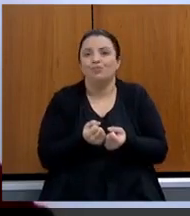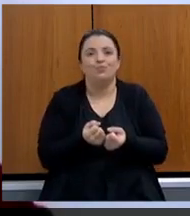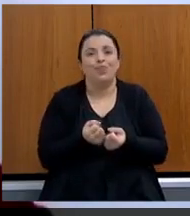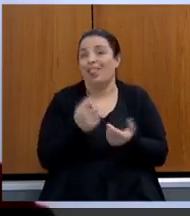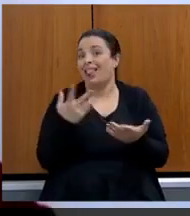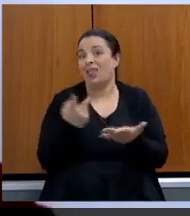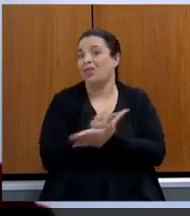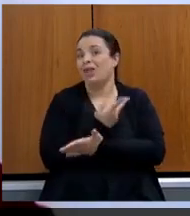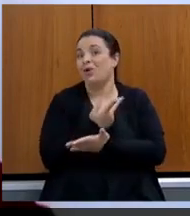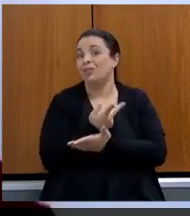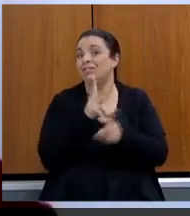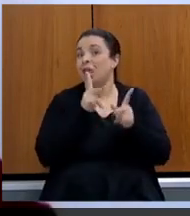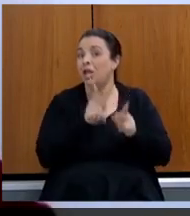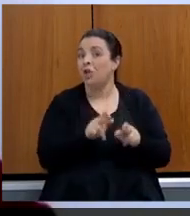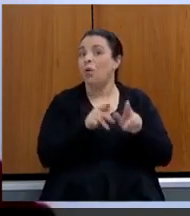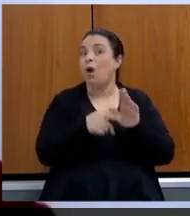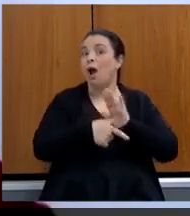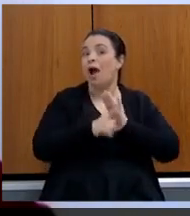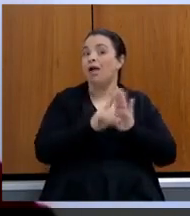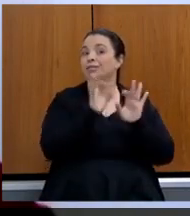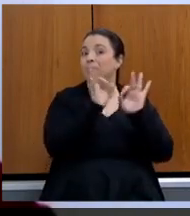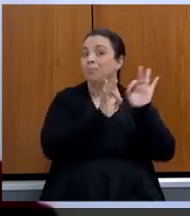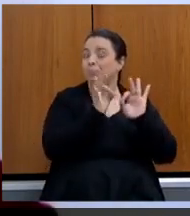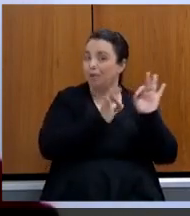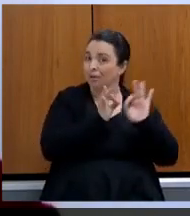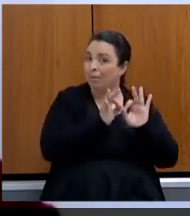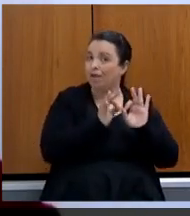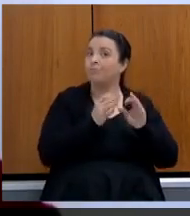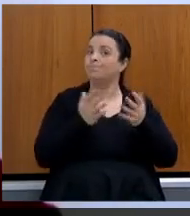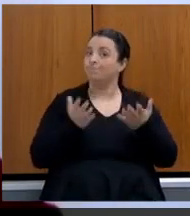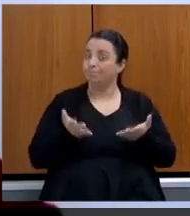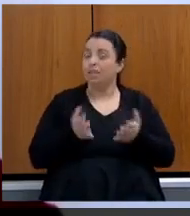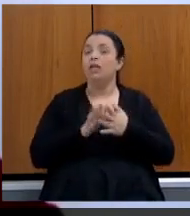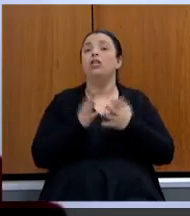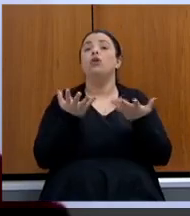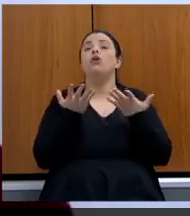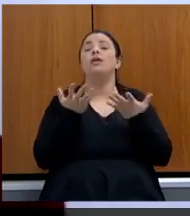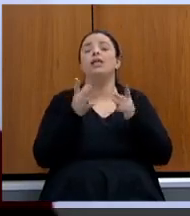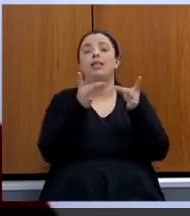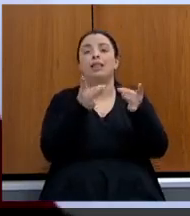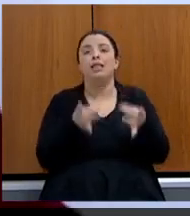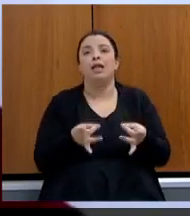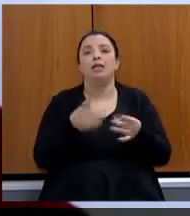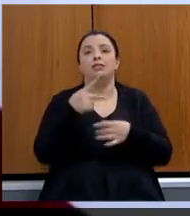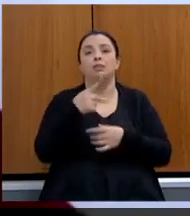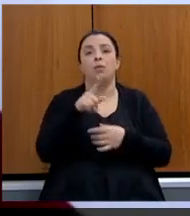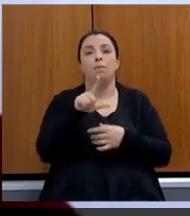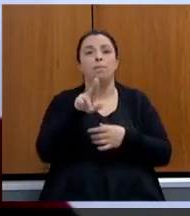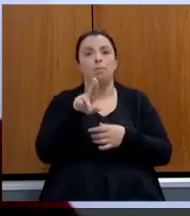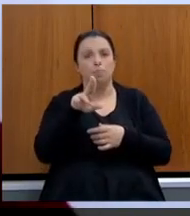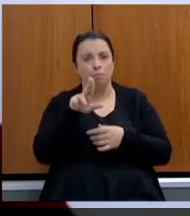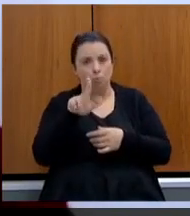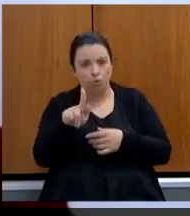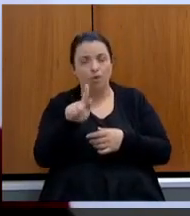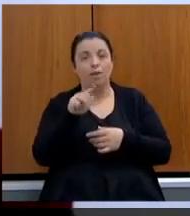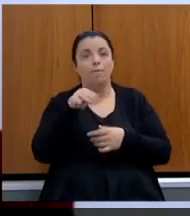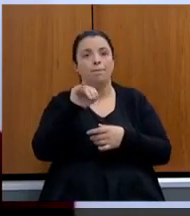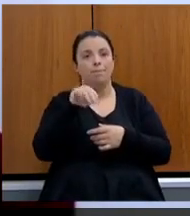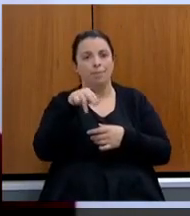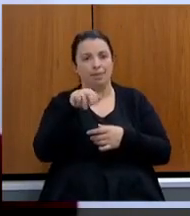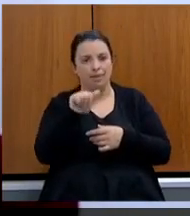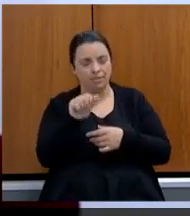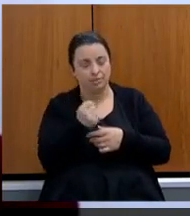previstas do programação Então queria saber mais detalhes sobre o plug me deixe pra secretária